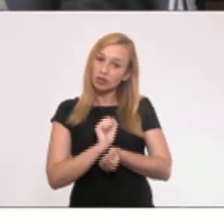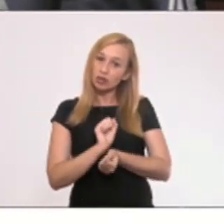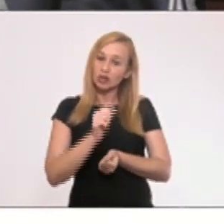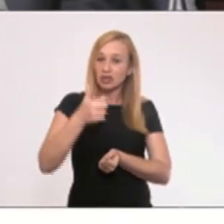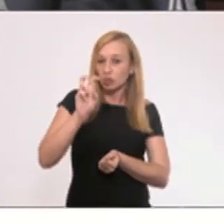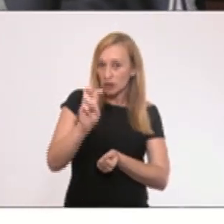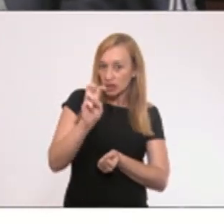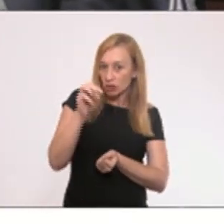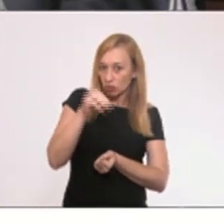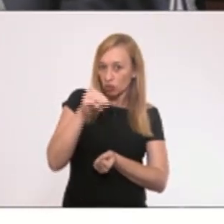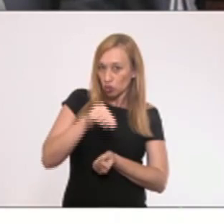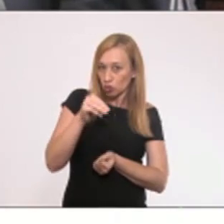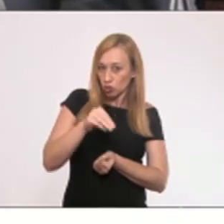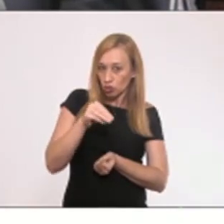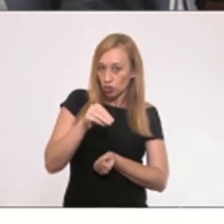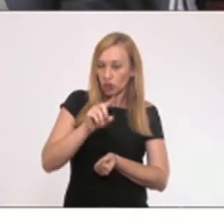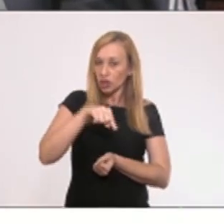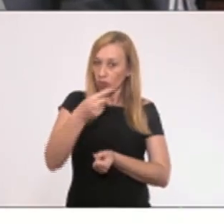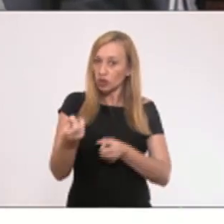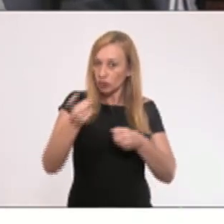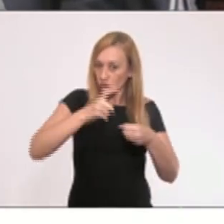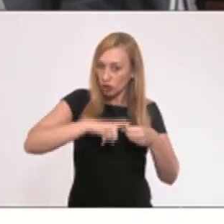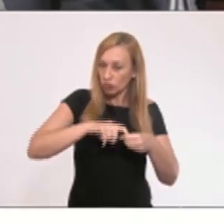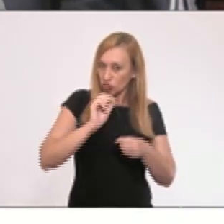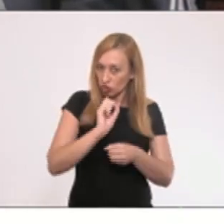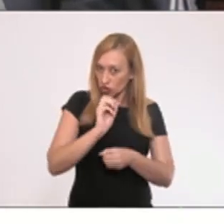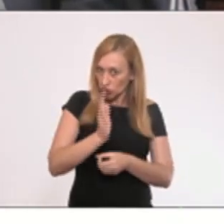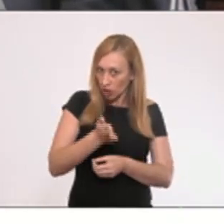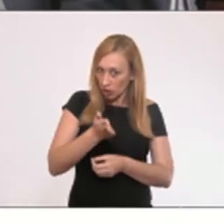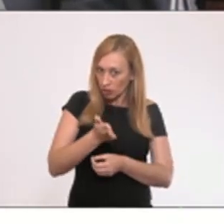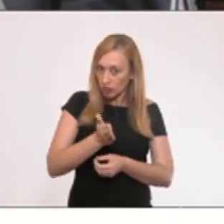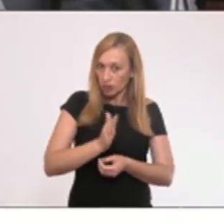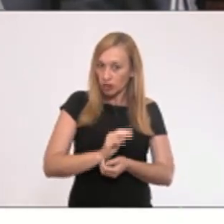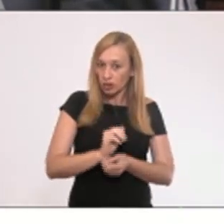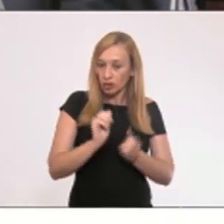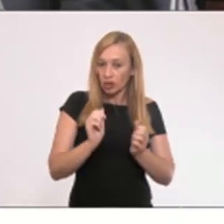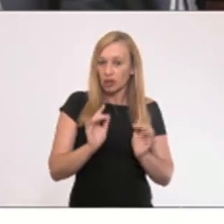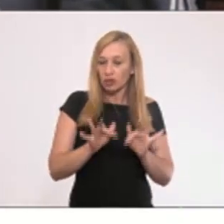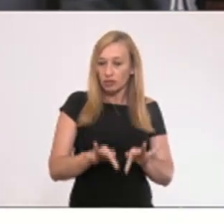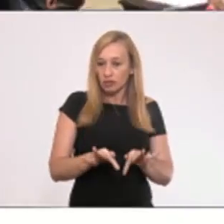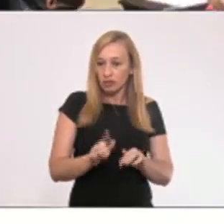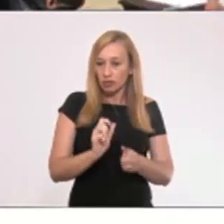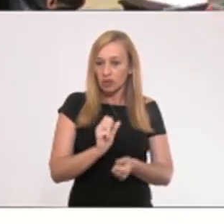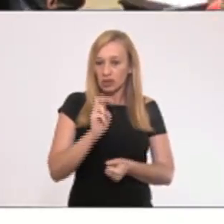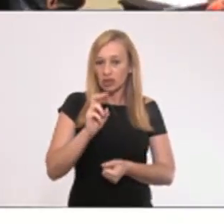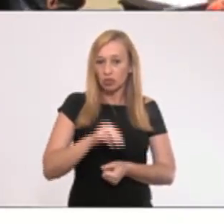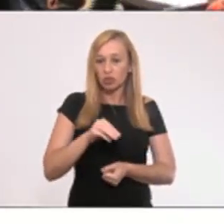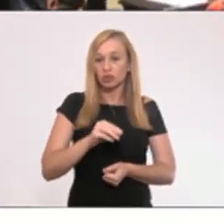por 5 minutos, e voltamos já já. Está suspensa a sessão.